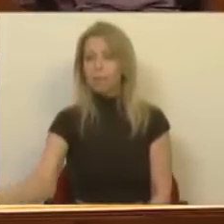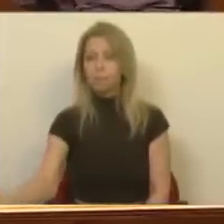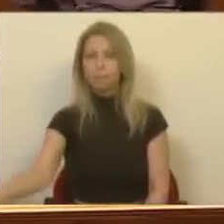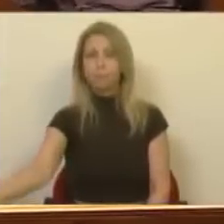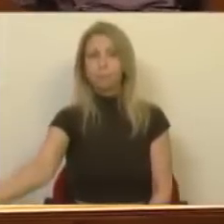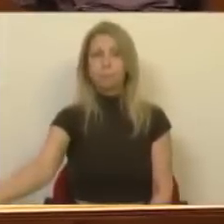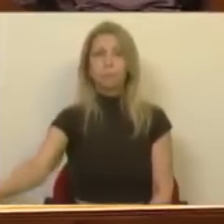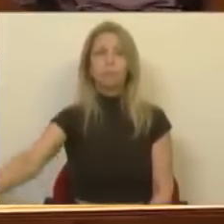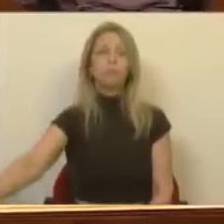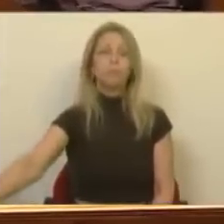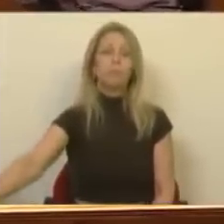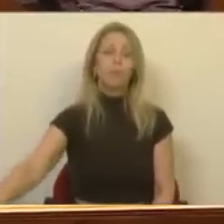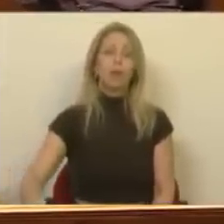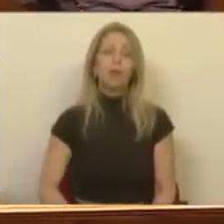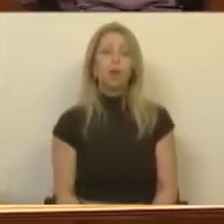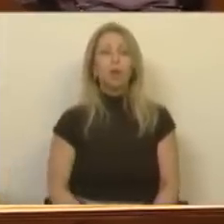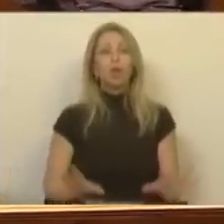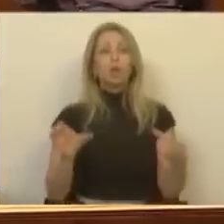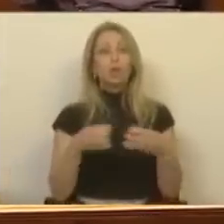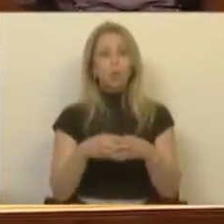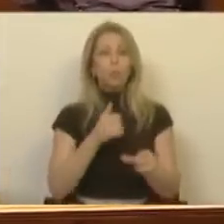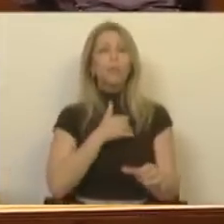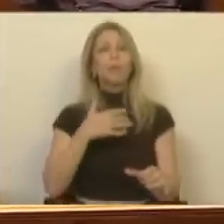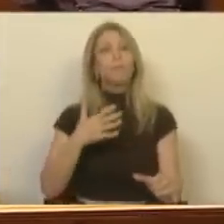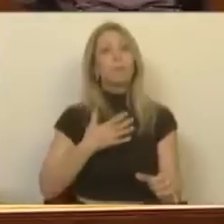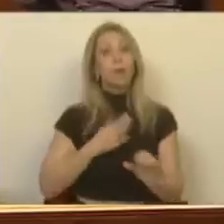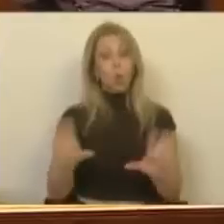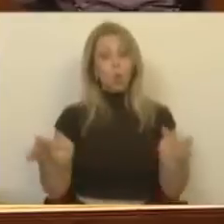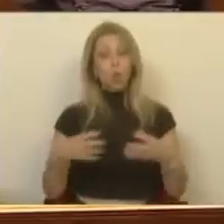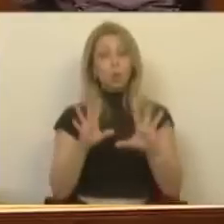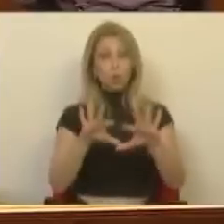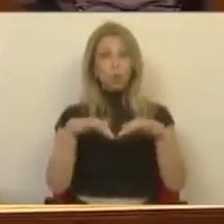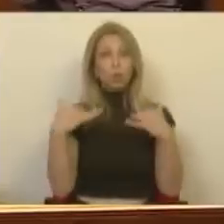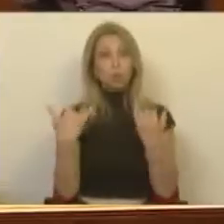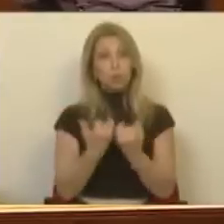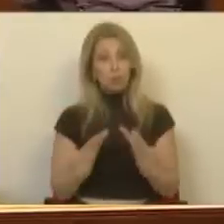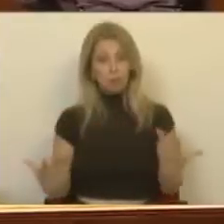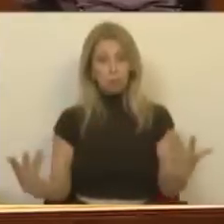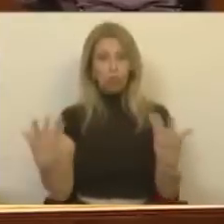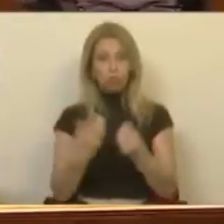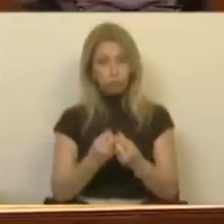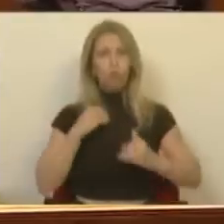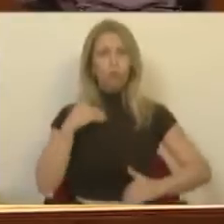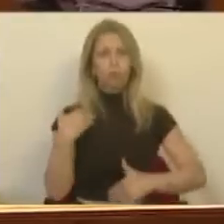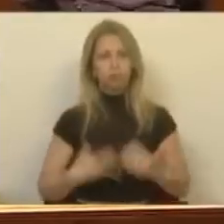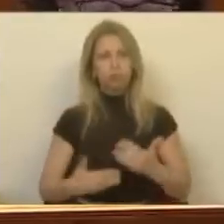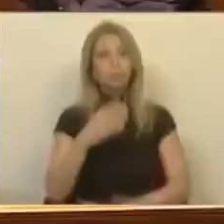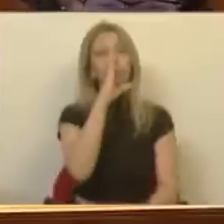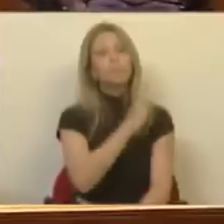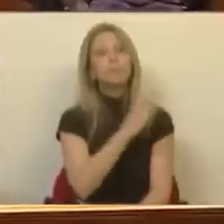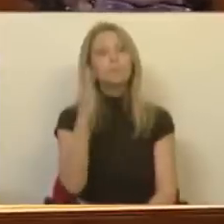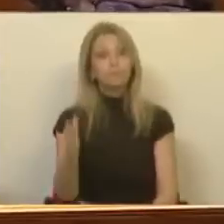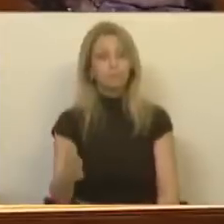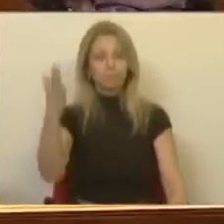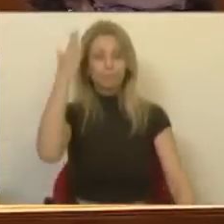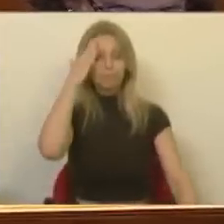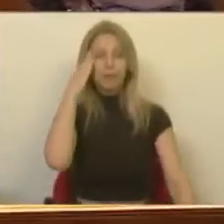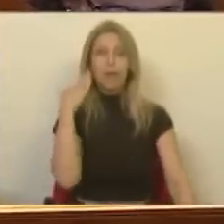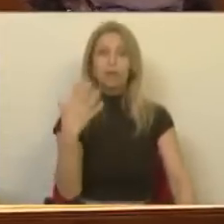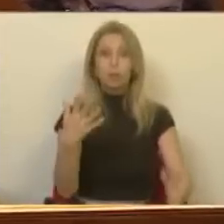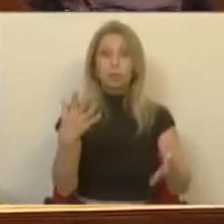consórcio de empresa e portanto é o conjunto da sociedade que está mobilizar para executar e eu acho que este mundo das pessoas